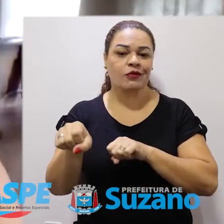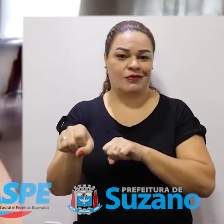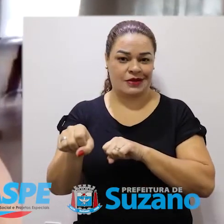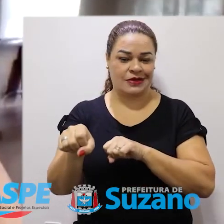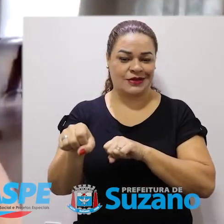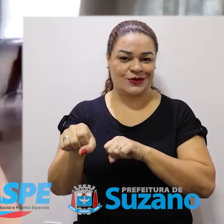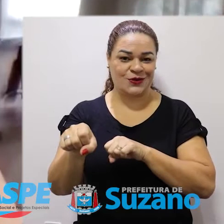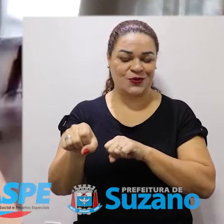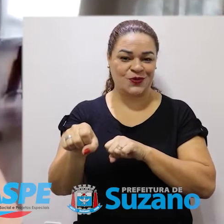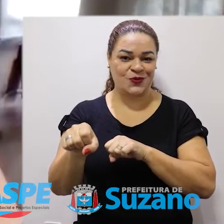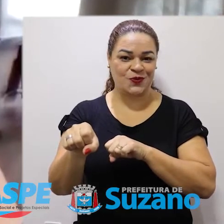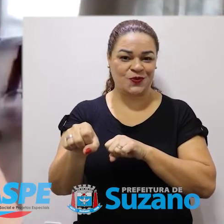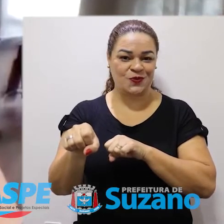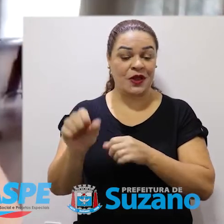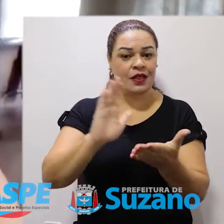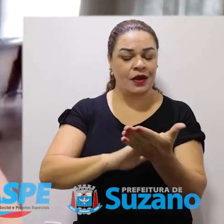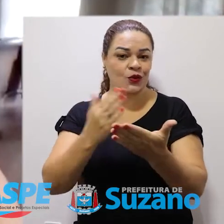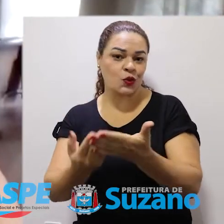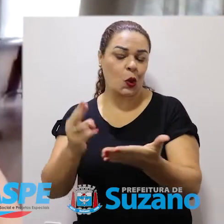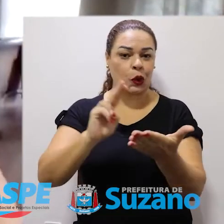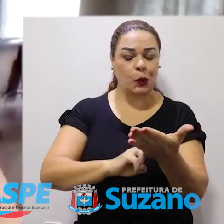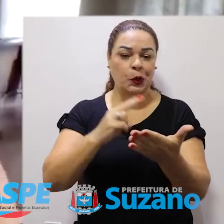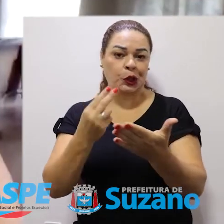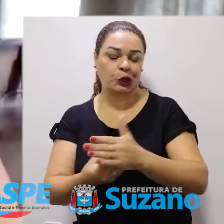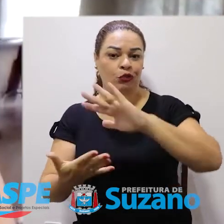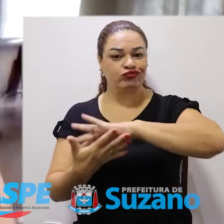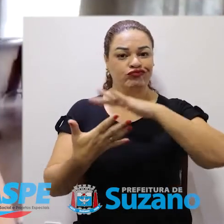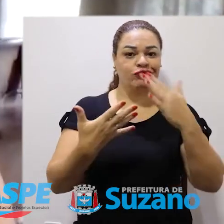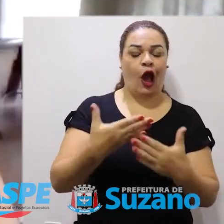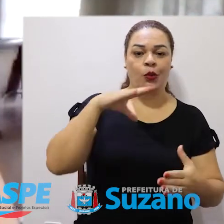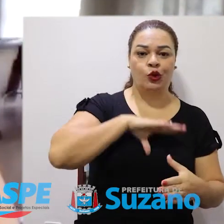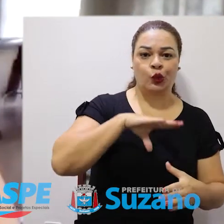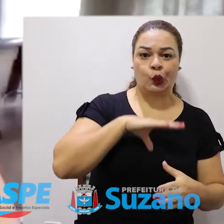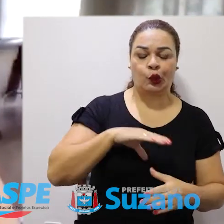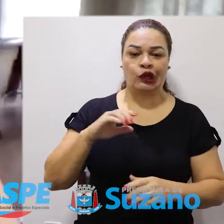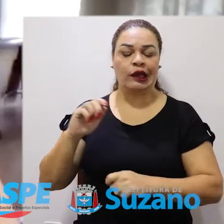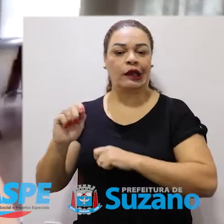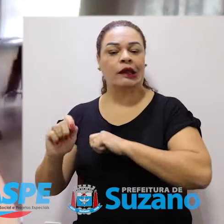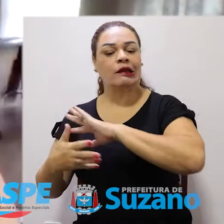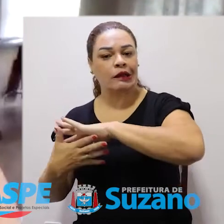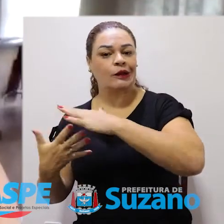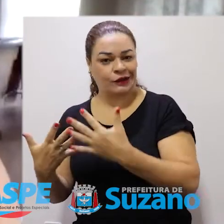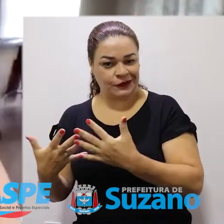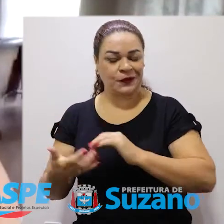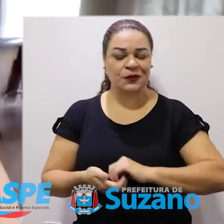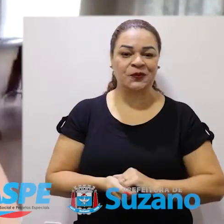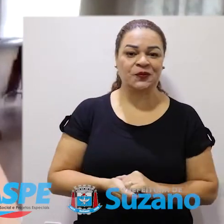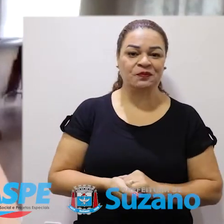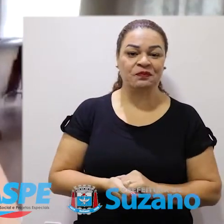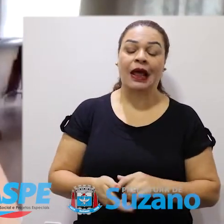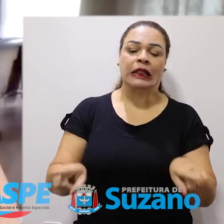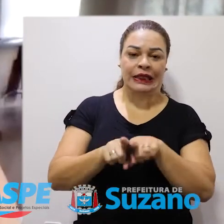né? Em tradução e interpretação de língua de sinais e língua portuguesa, então sou tradutora e intérprete de Libras. E